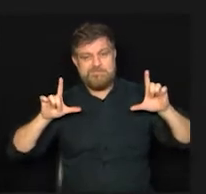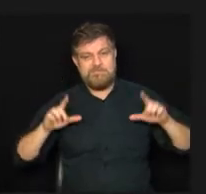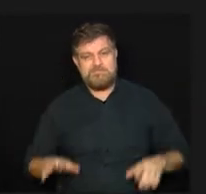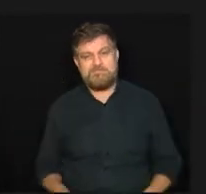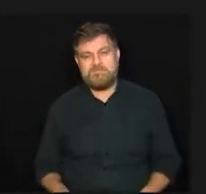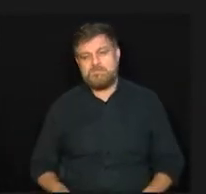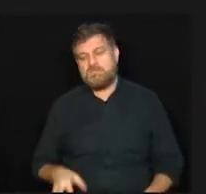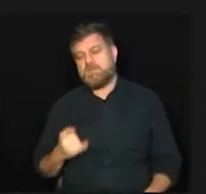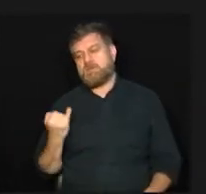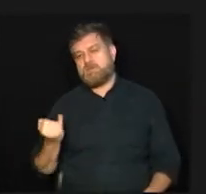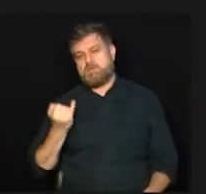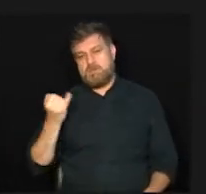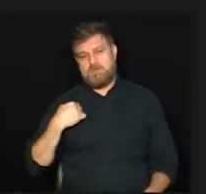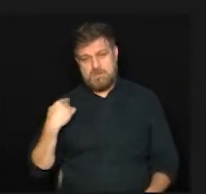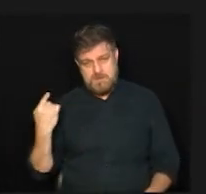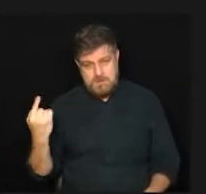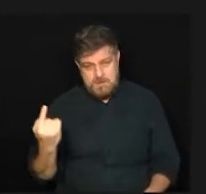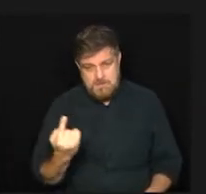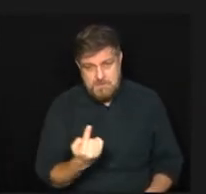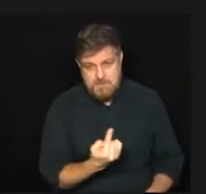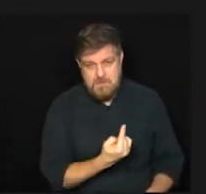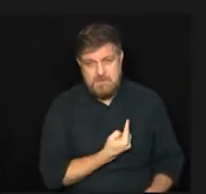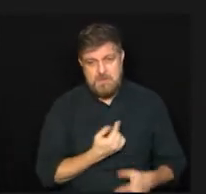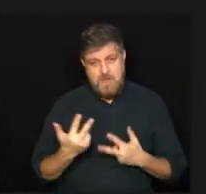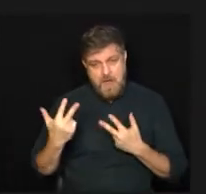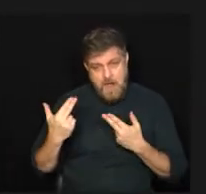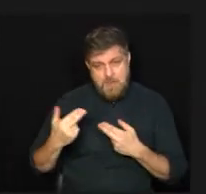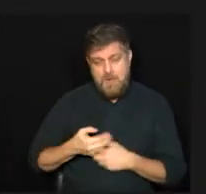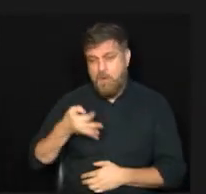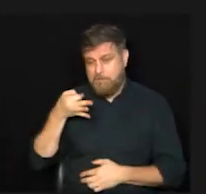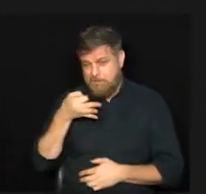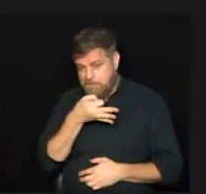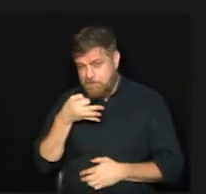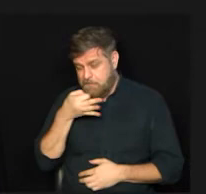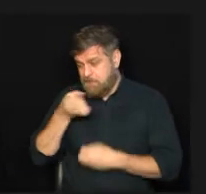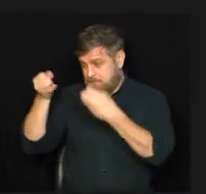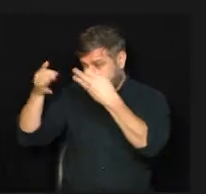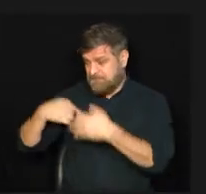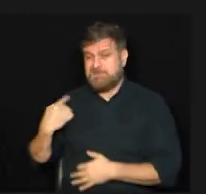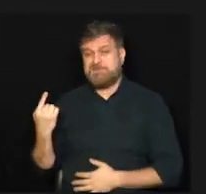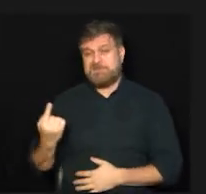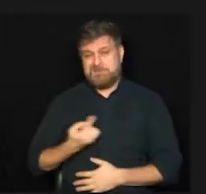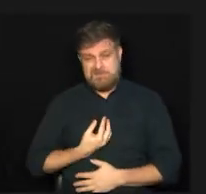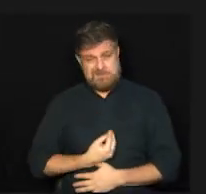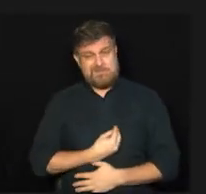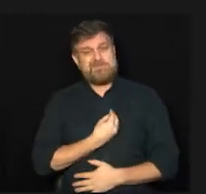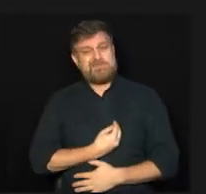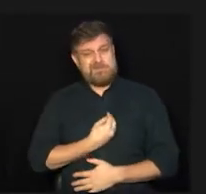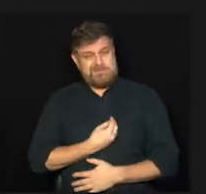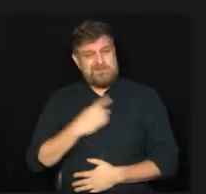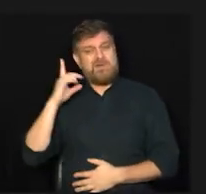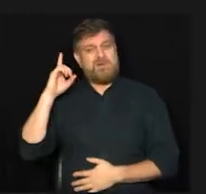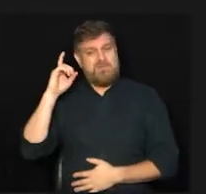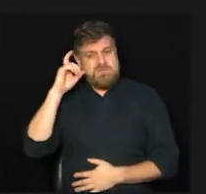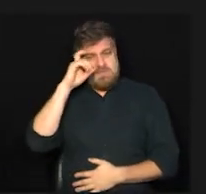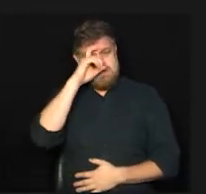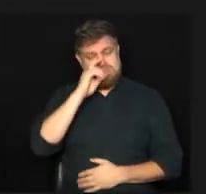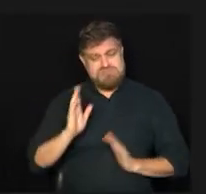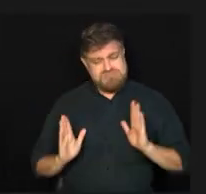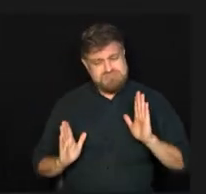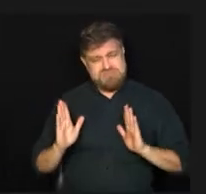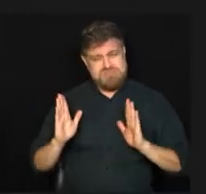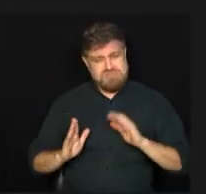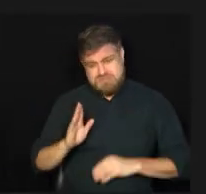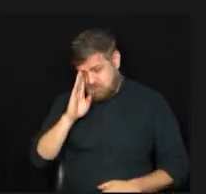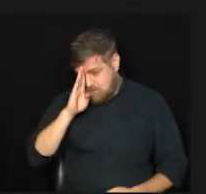muito importante para nós, porque como o Vanderlei e o Antônio disse, nós estamos numa situação muito difícil, né? Principalmente porque a